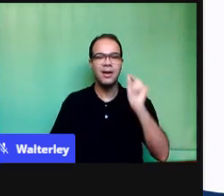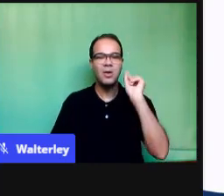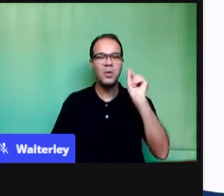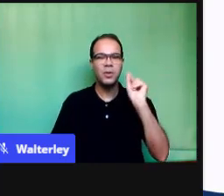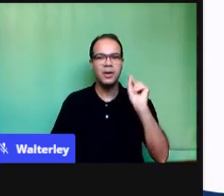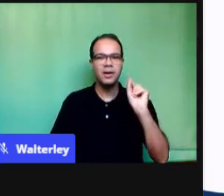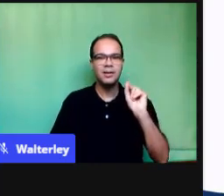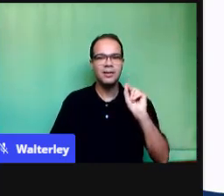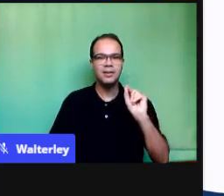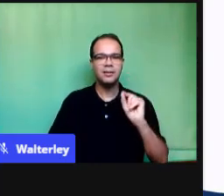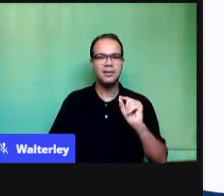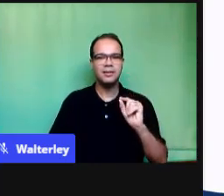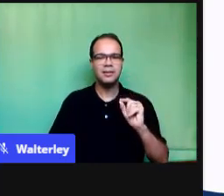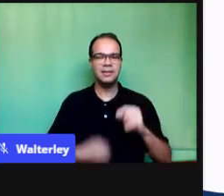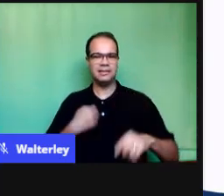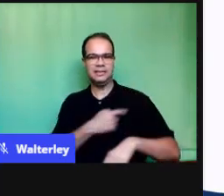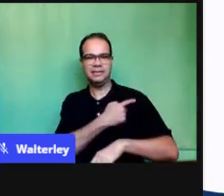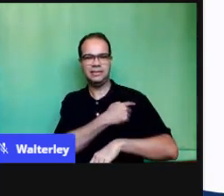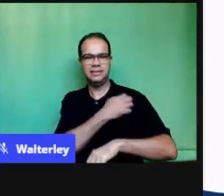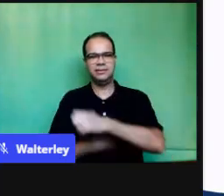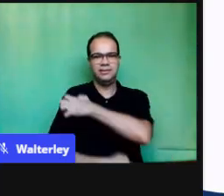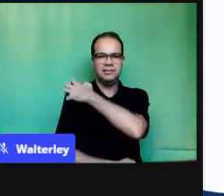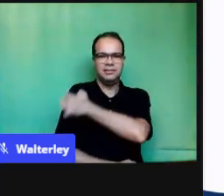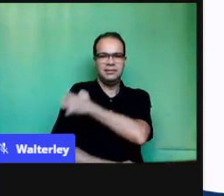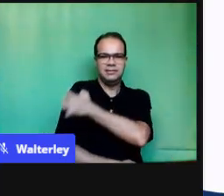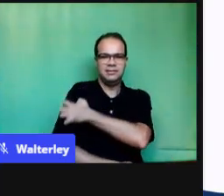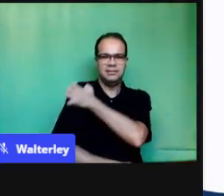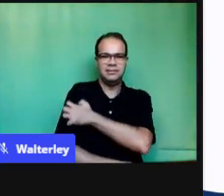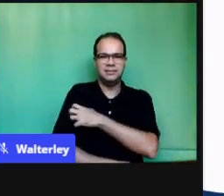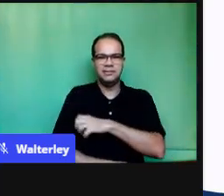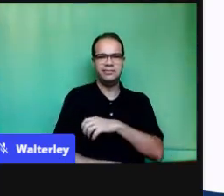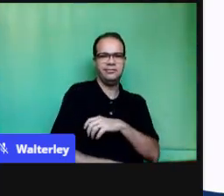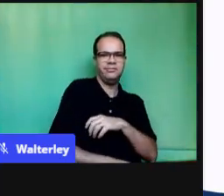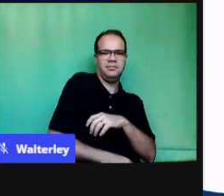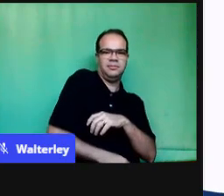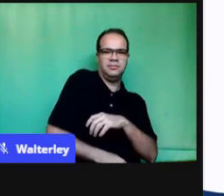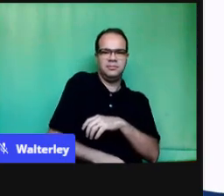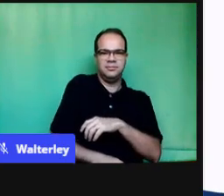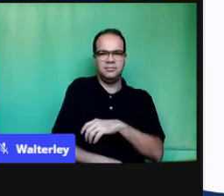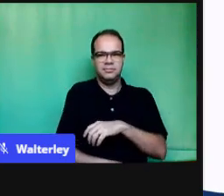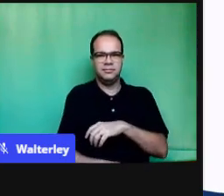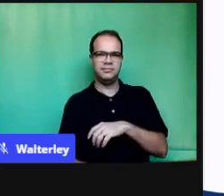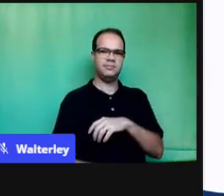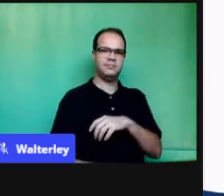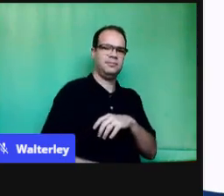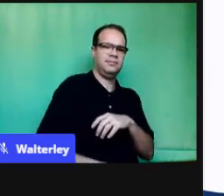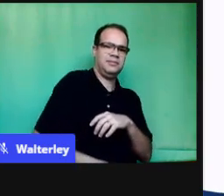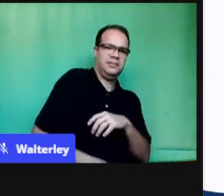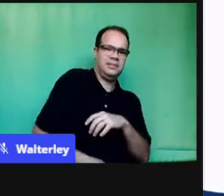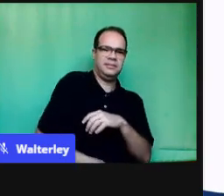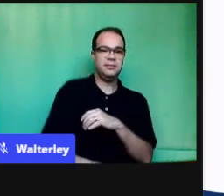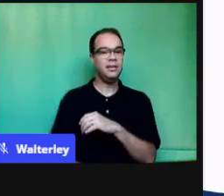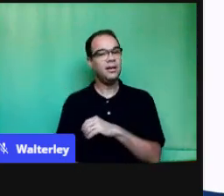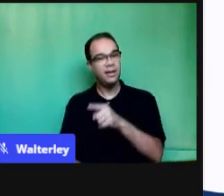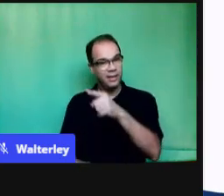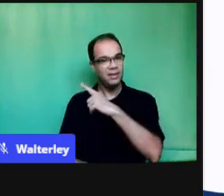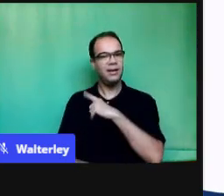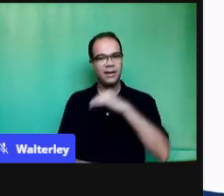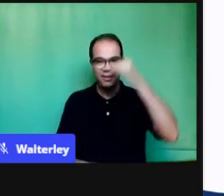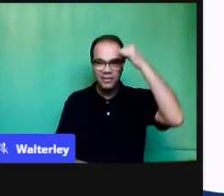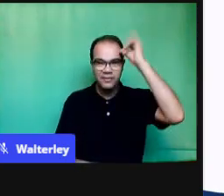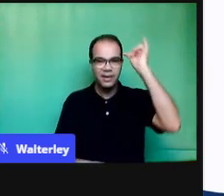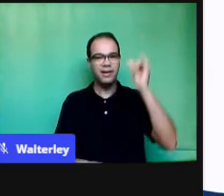Europa isso, em ambiente de confinamento, e no Brasil tem soluções mais simples,